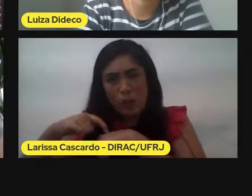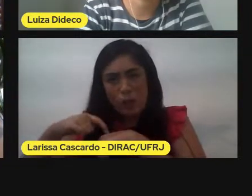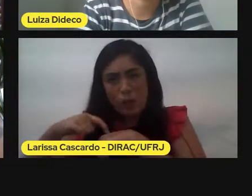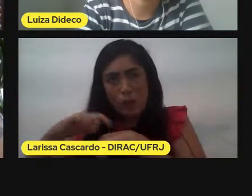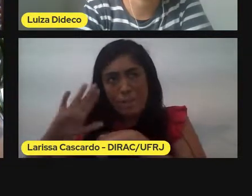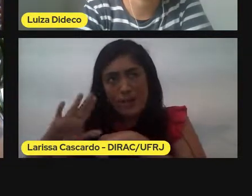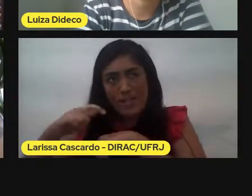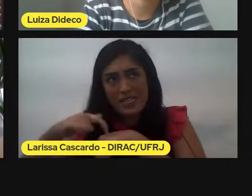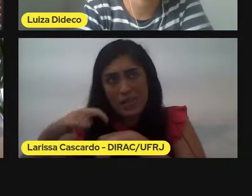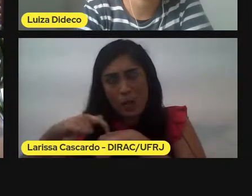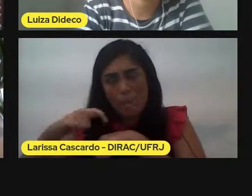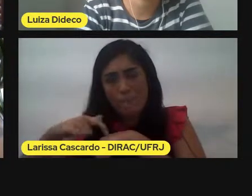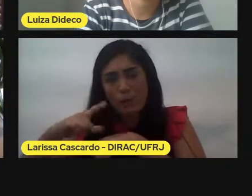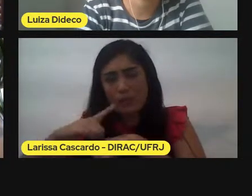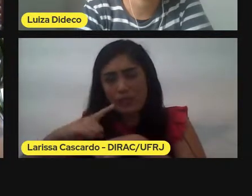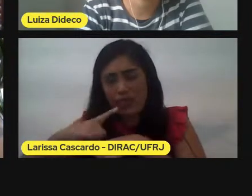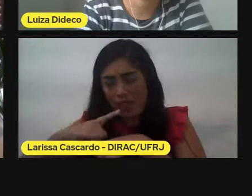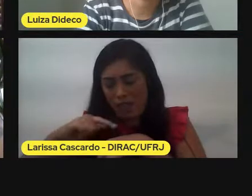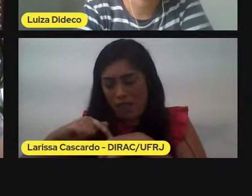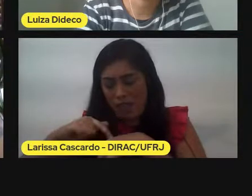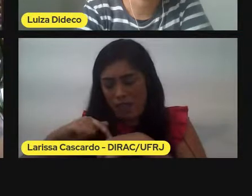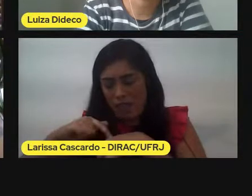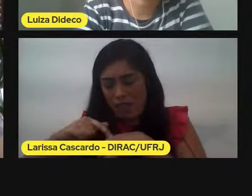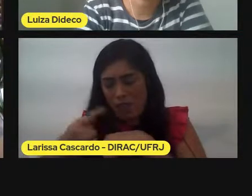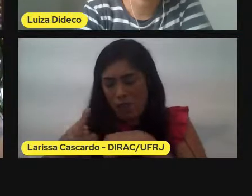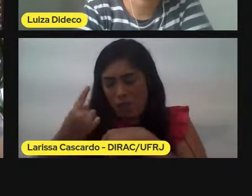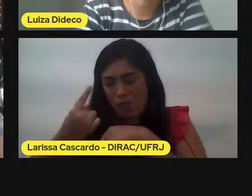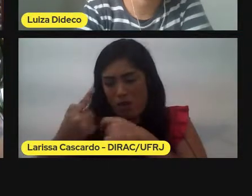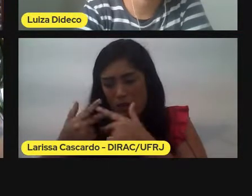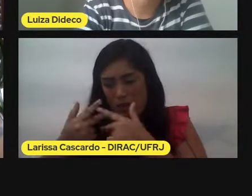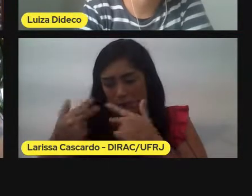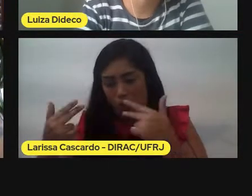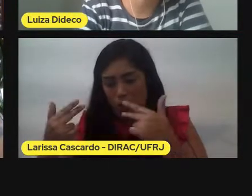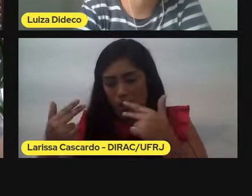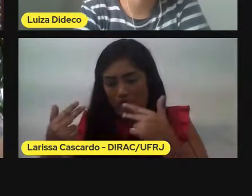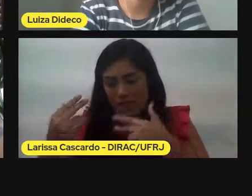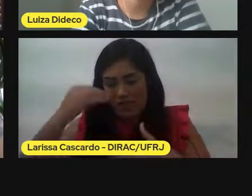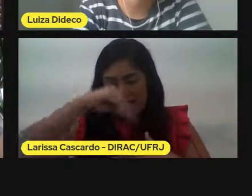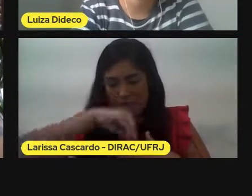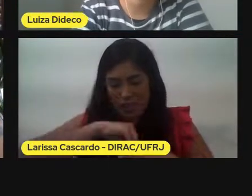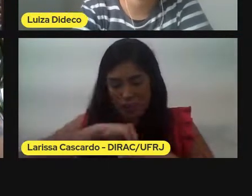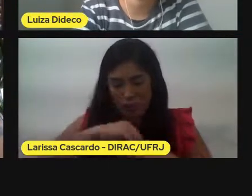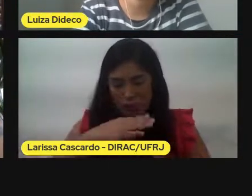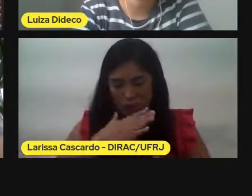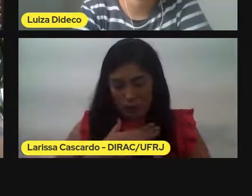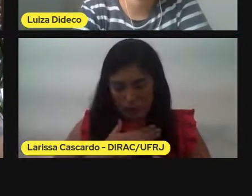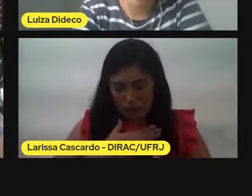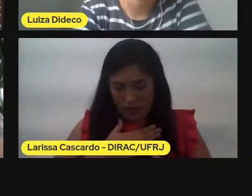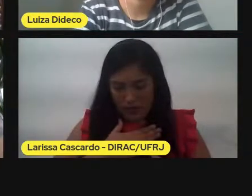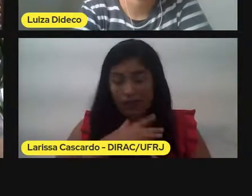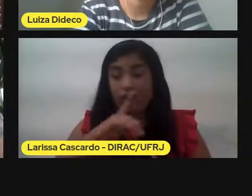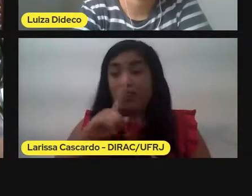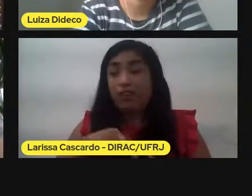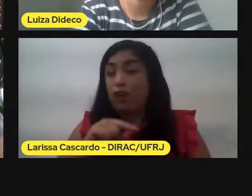ele tem um elemento circunscrito no seu interior, que é o desejo.